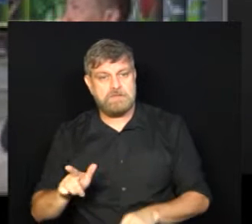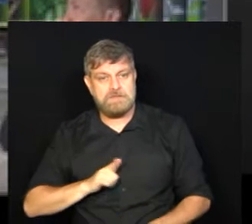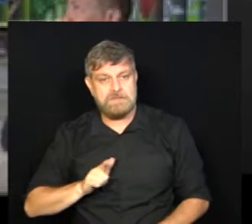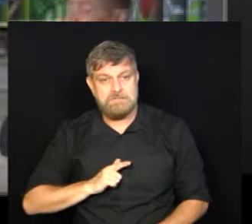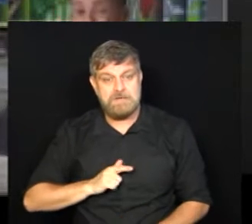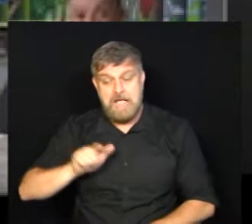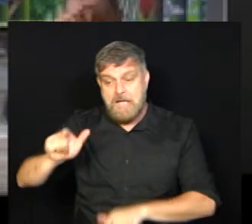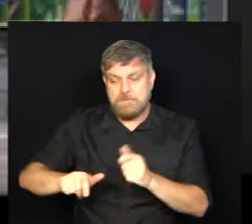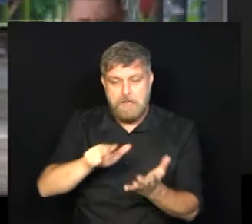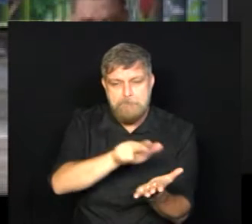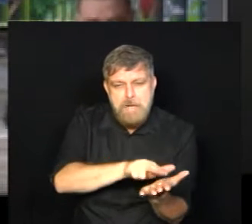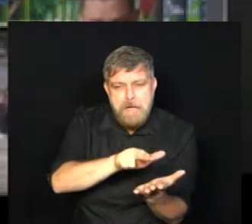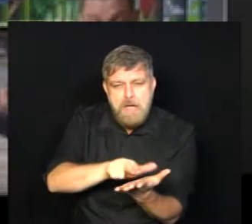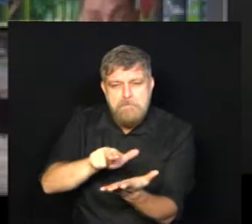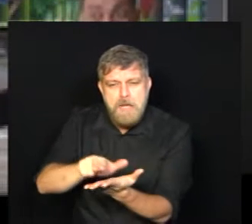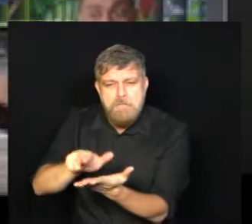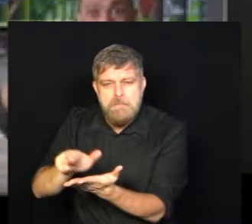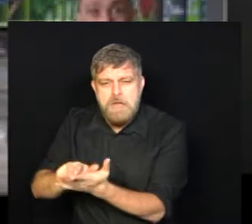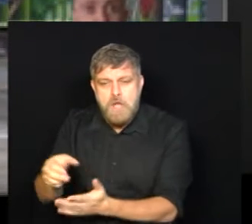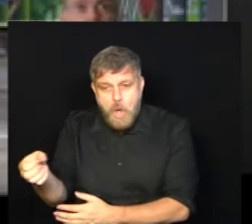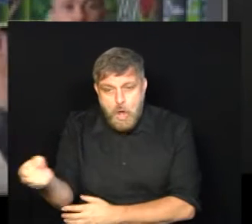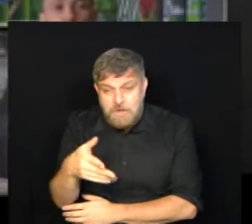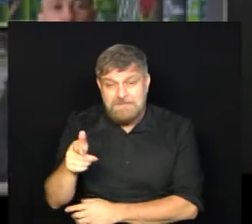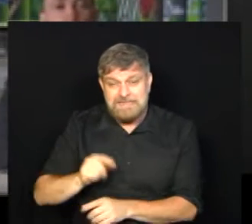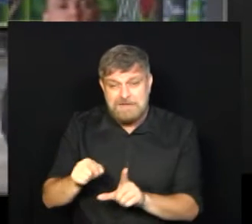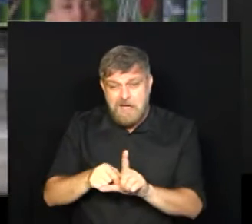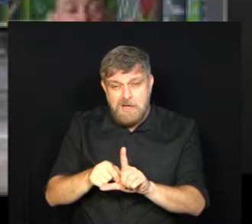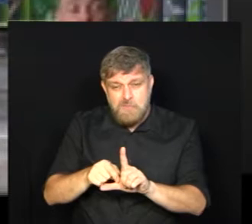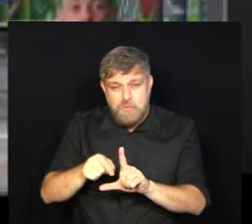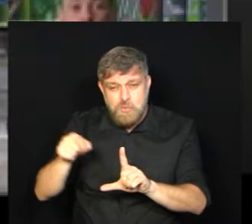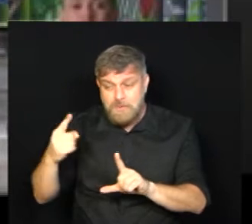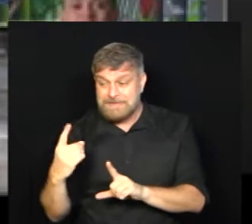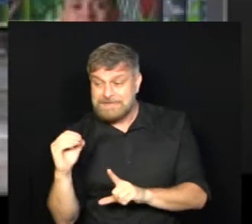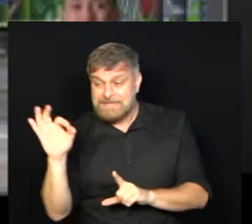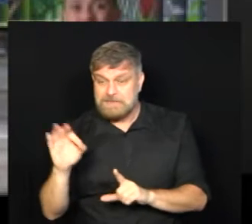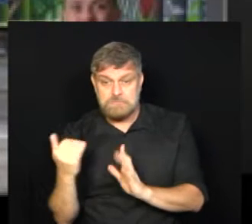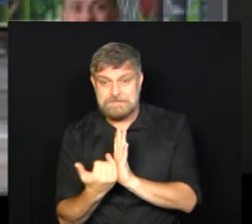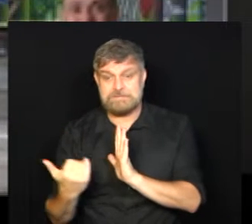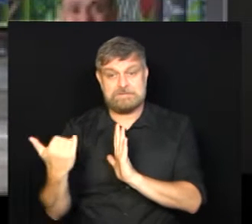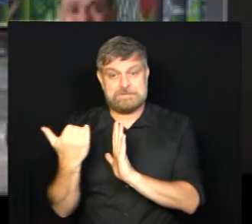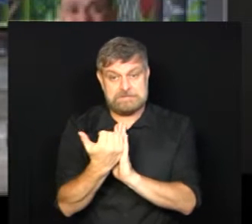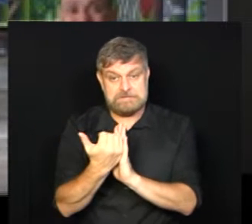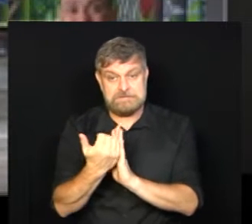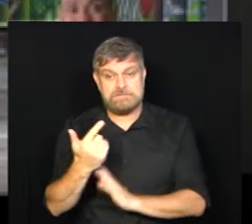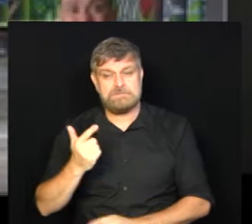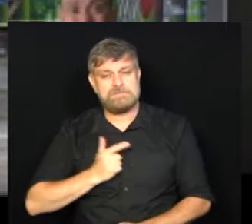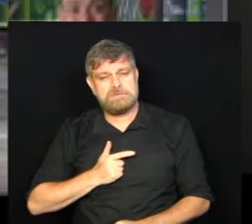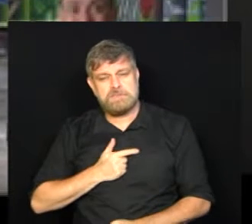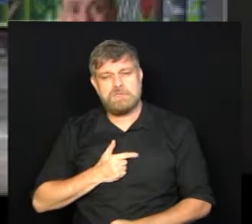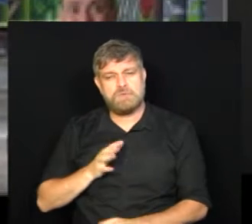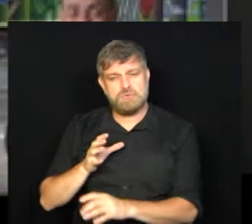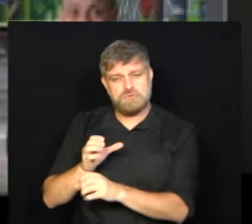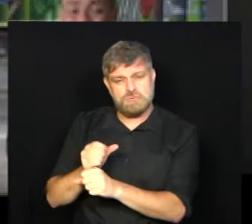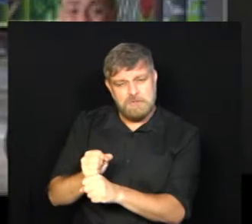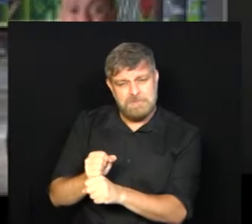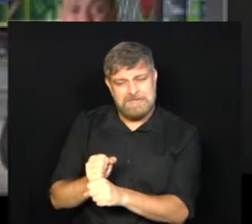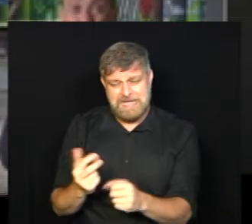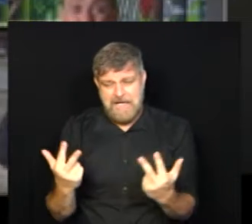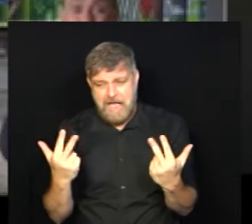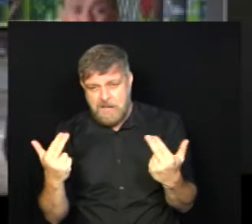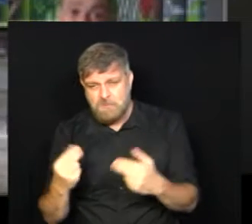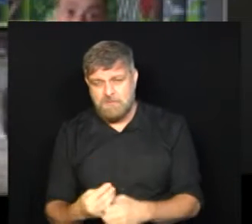novas internações, como disse, tiveram incremento em 10%, chegando a cifras similares